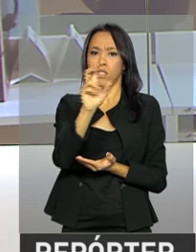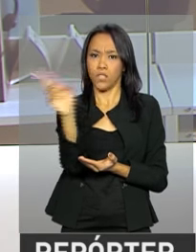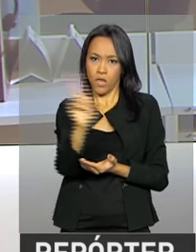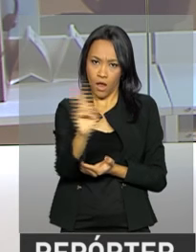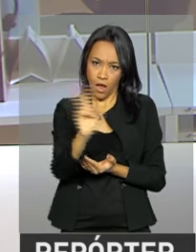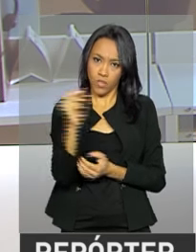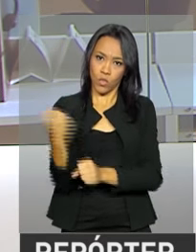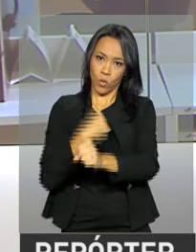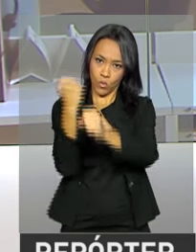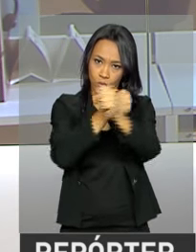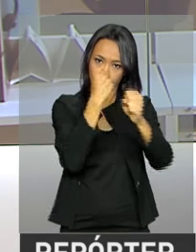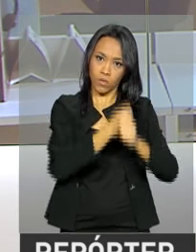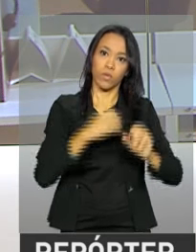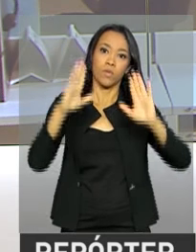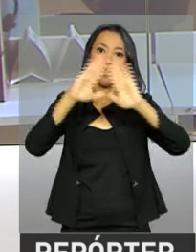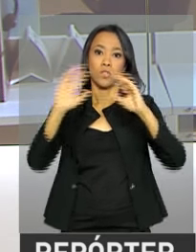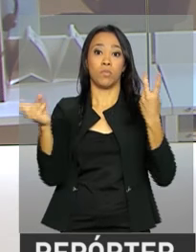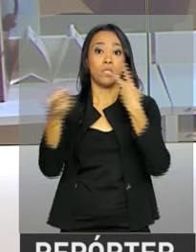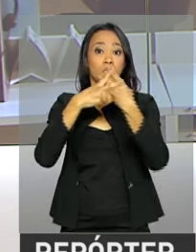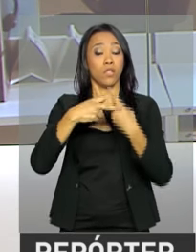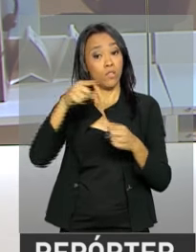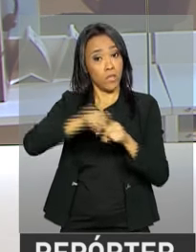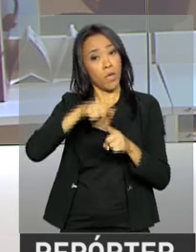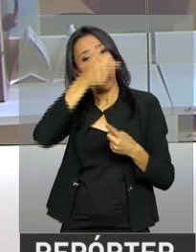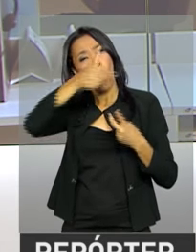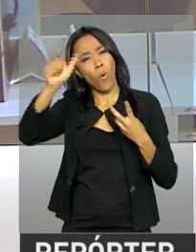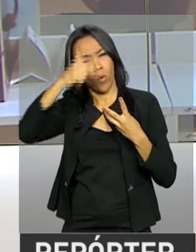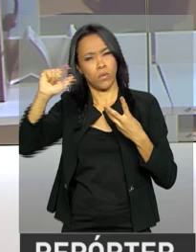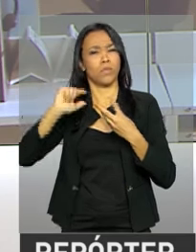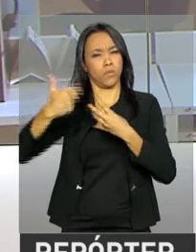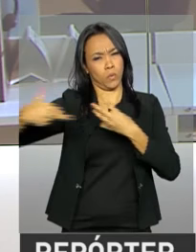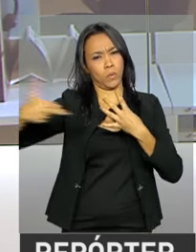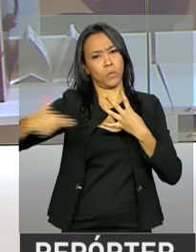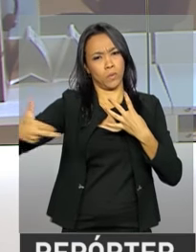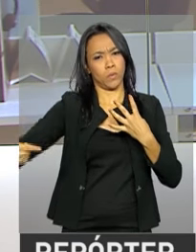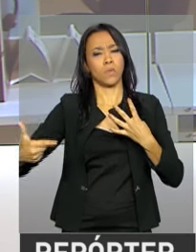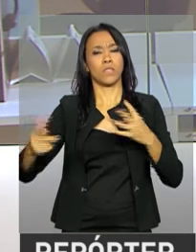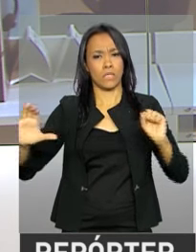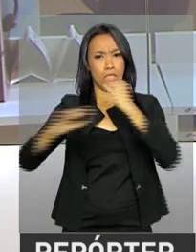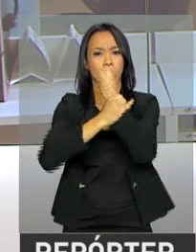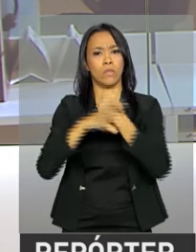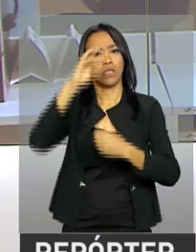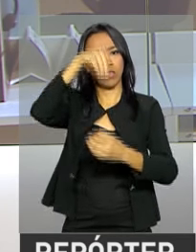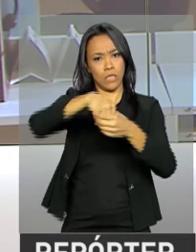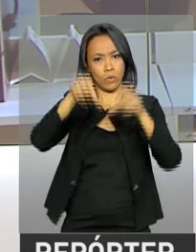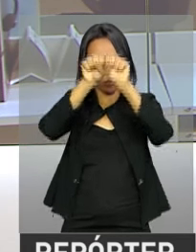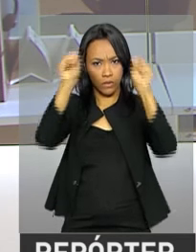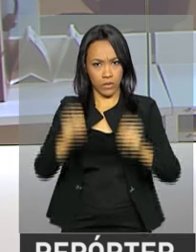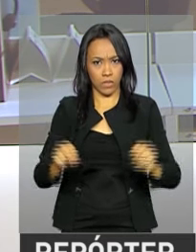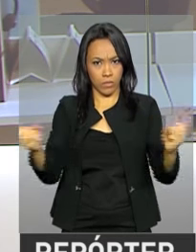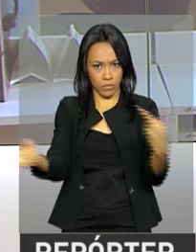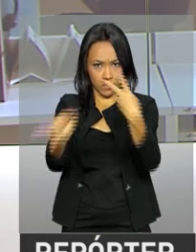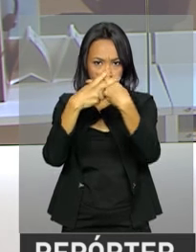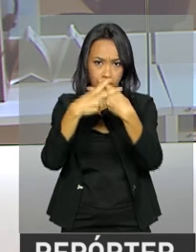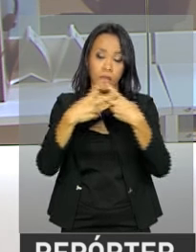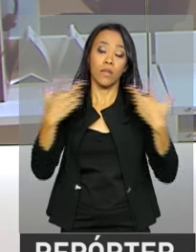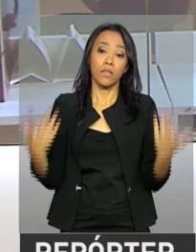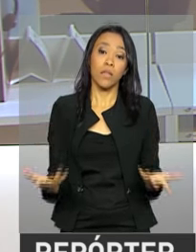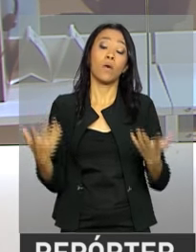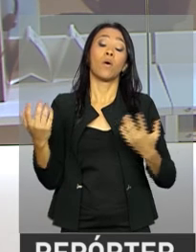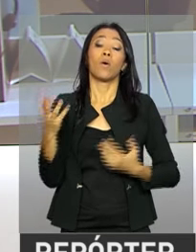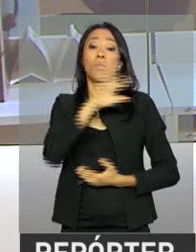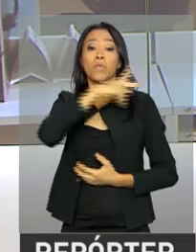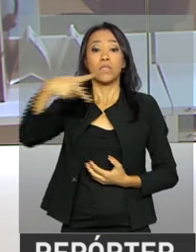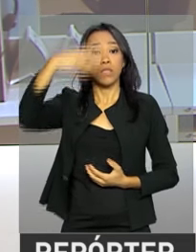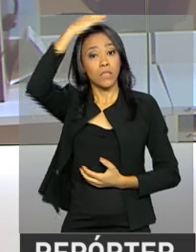construção de presídios e também outras ações de segurança no sistema prisional o presidente temer prestou solidariedade